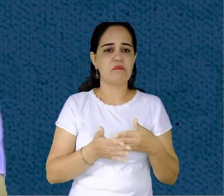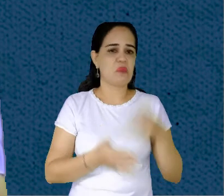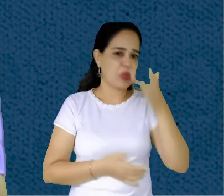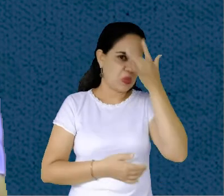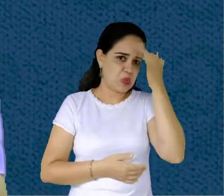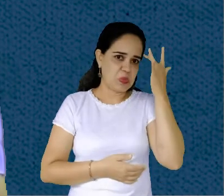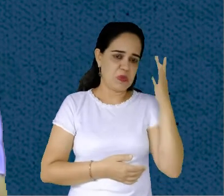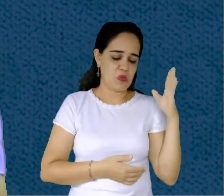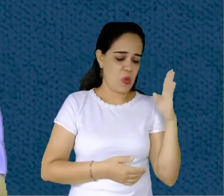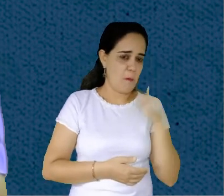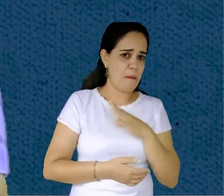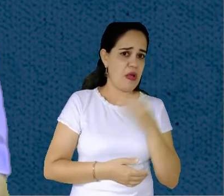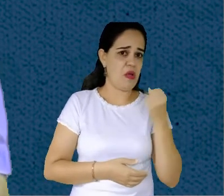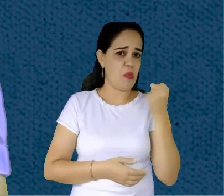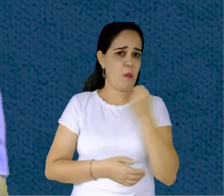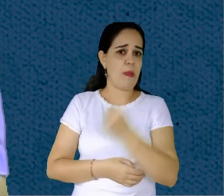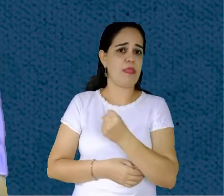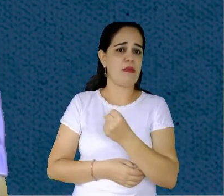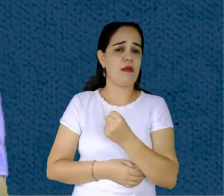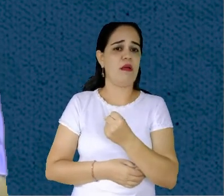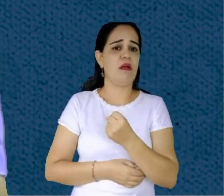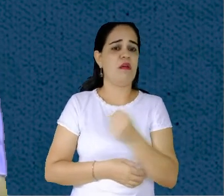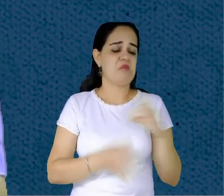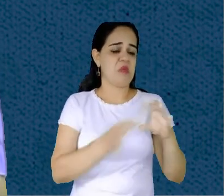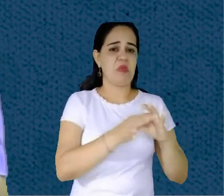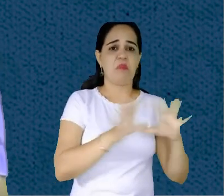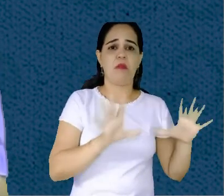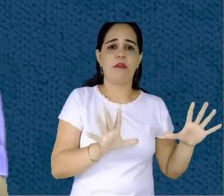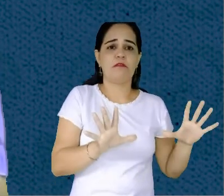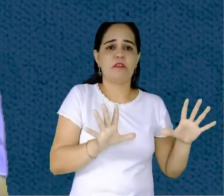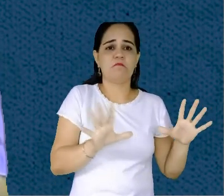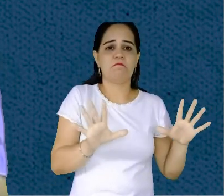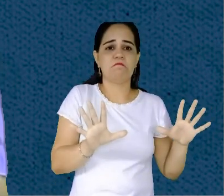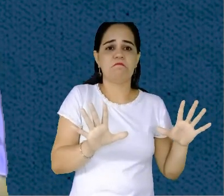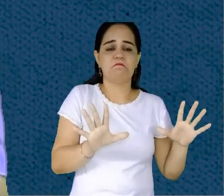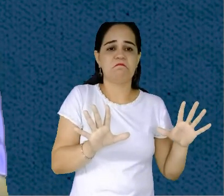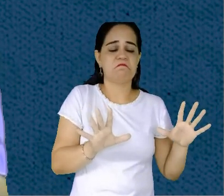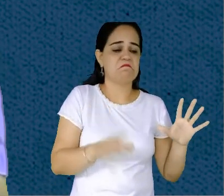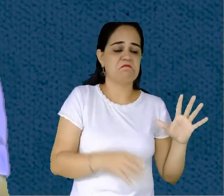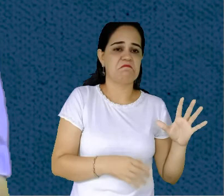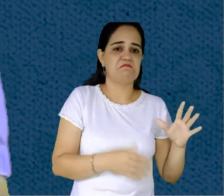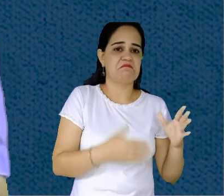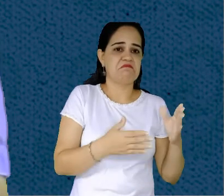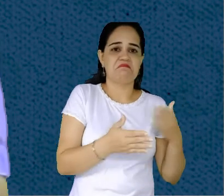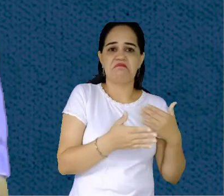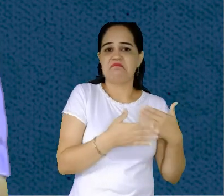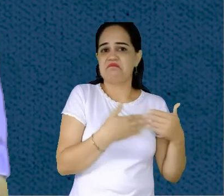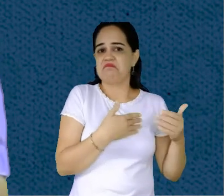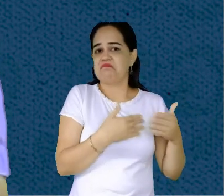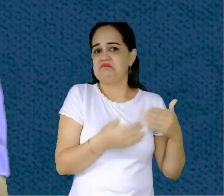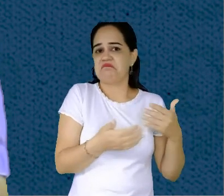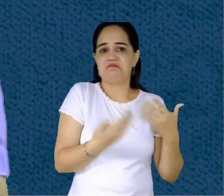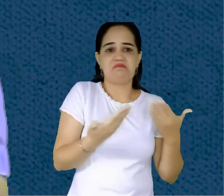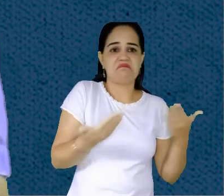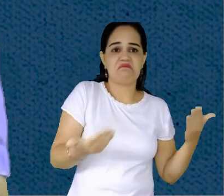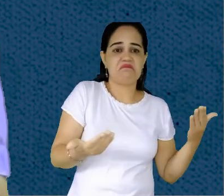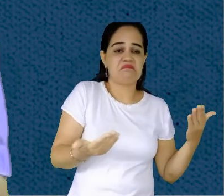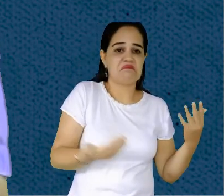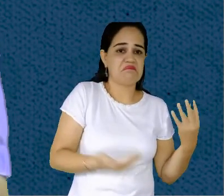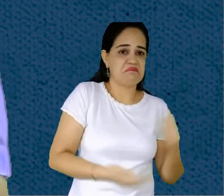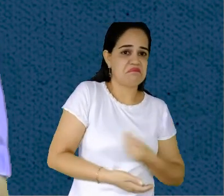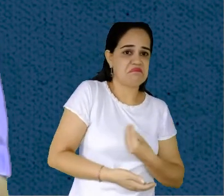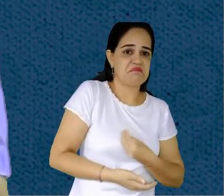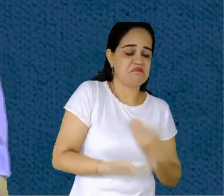ainda estão soltas. Não sei se morreram já, mas nunca foram punidas. Nunca